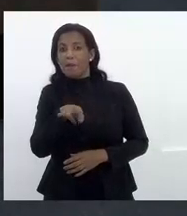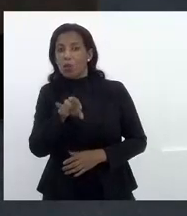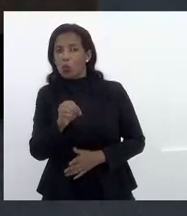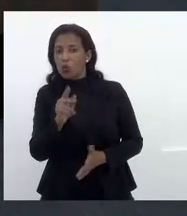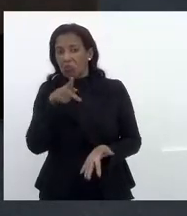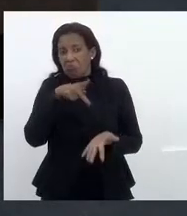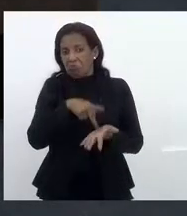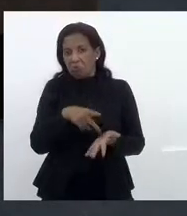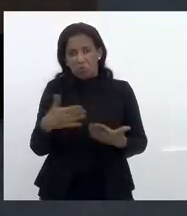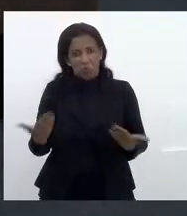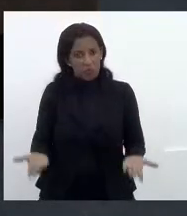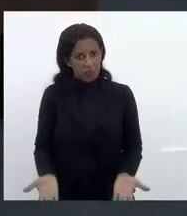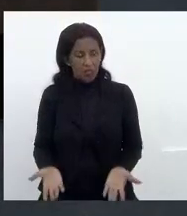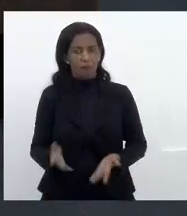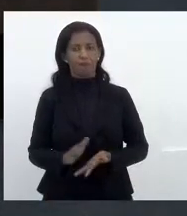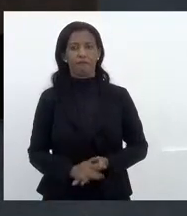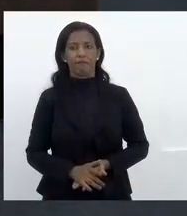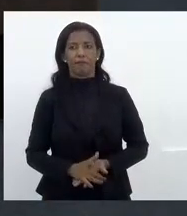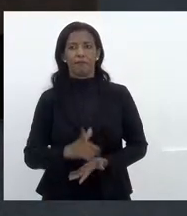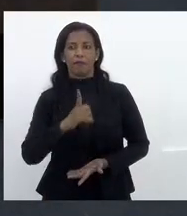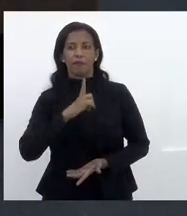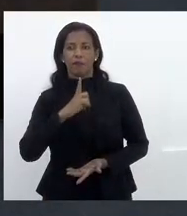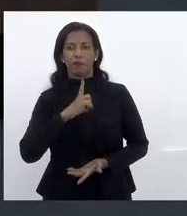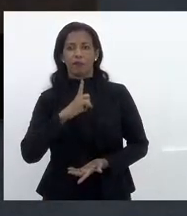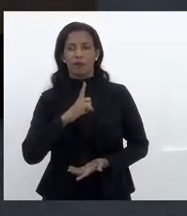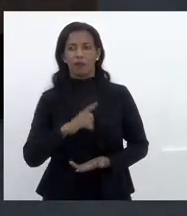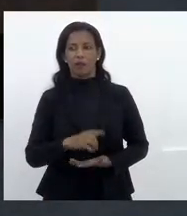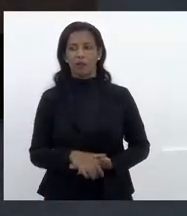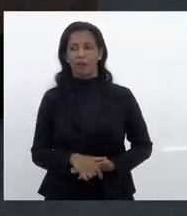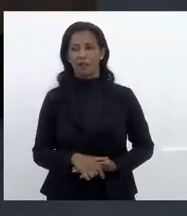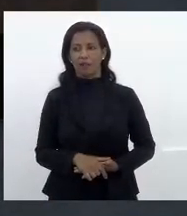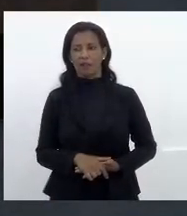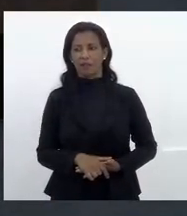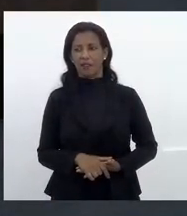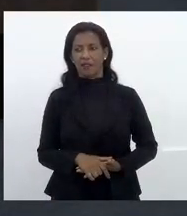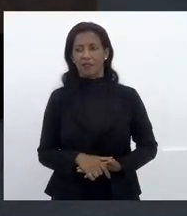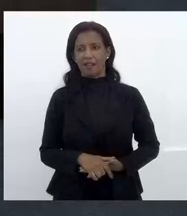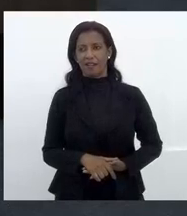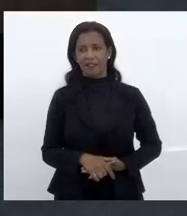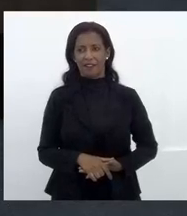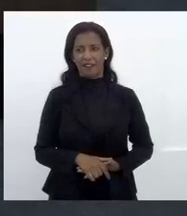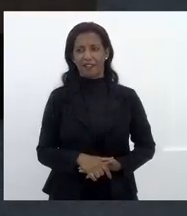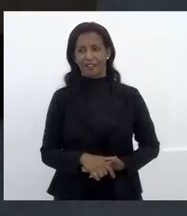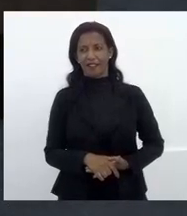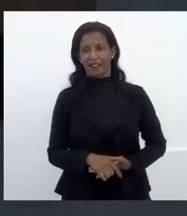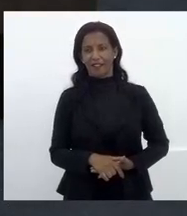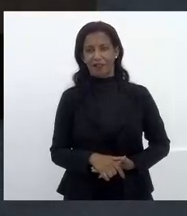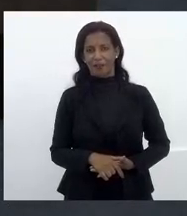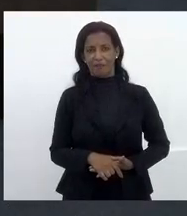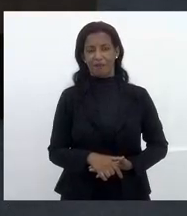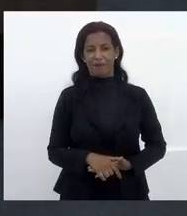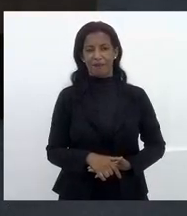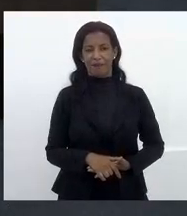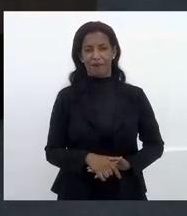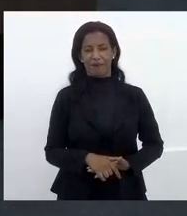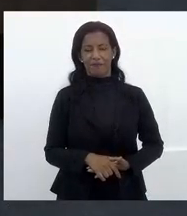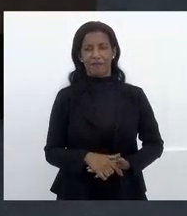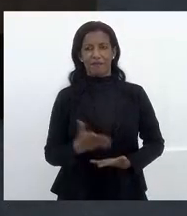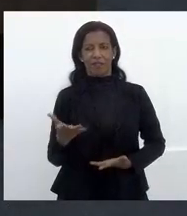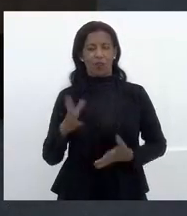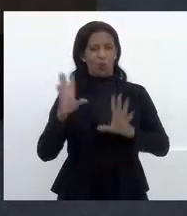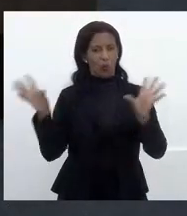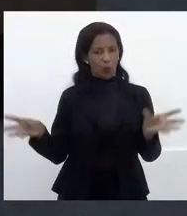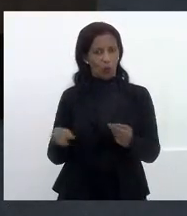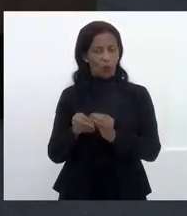oficial Então a gente vai ter que ver não tive tempo de ler Acabei de receber um projeto muito complexo que mexe em